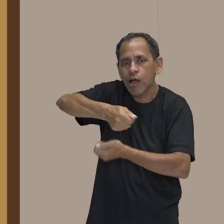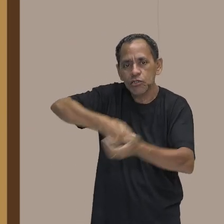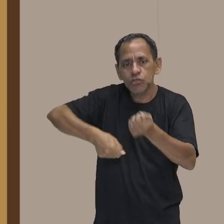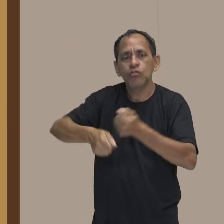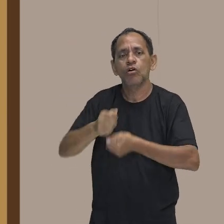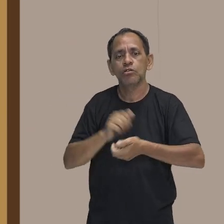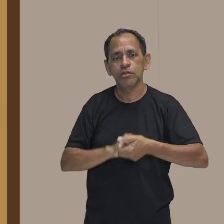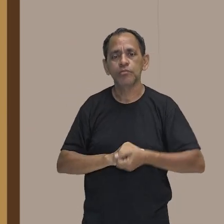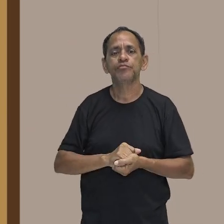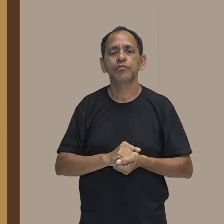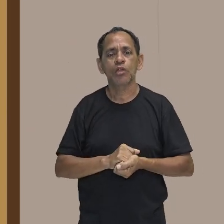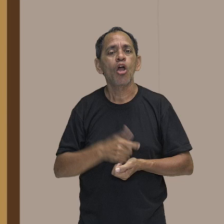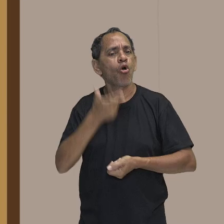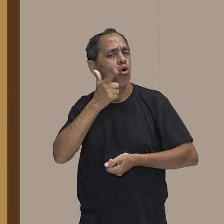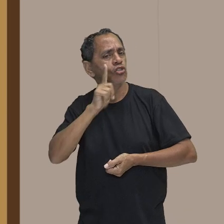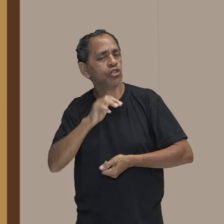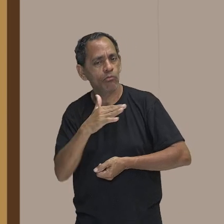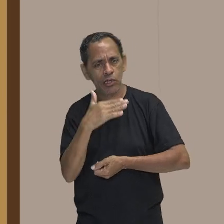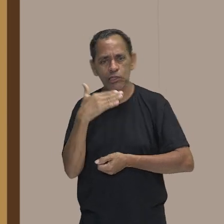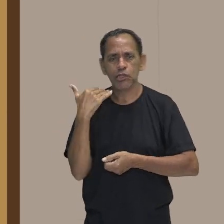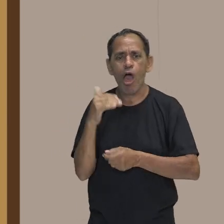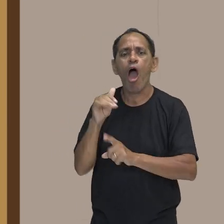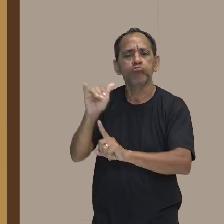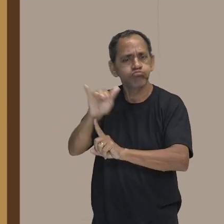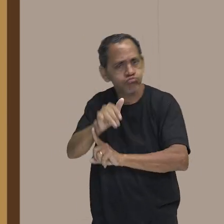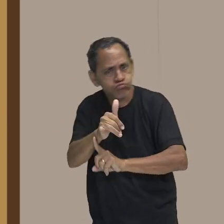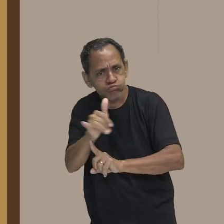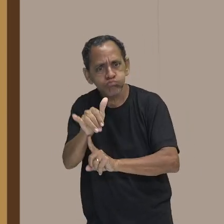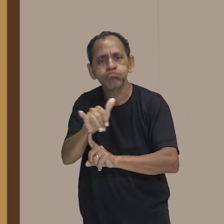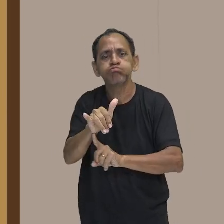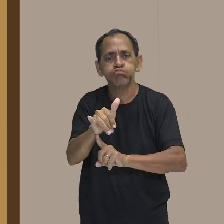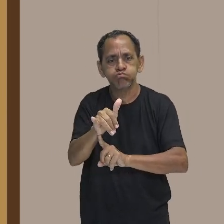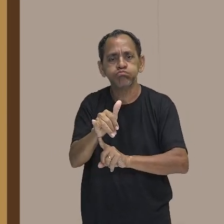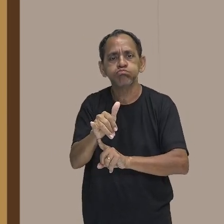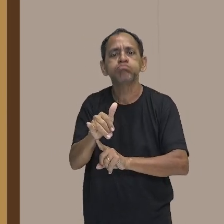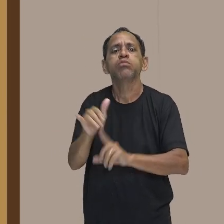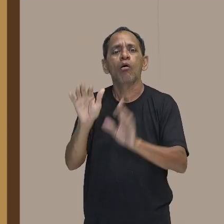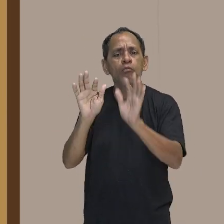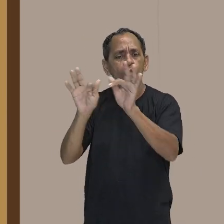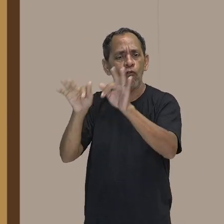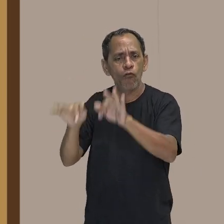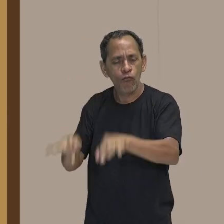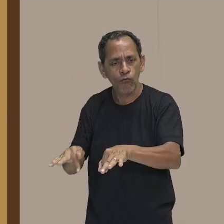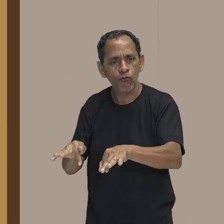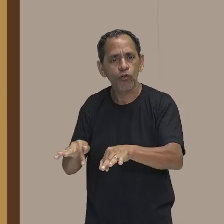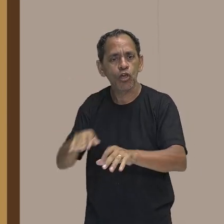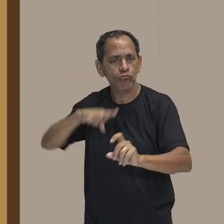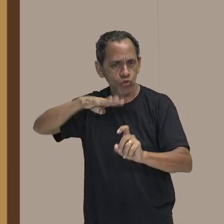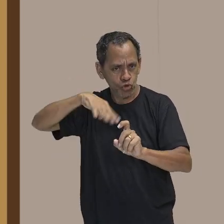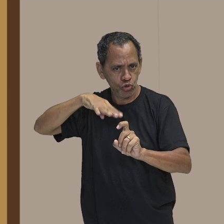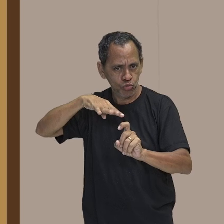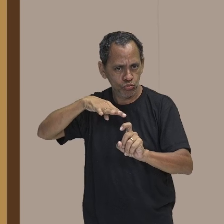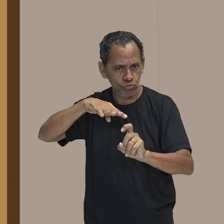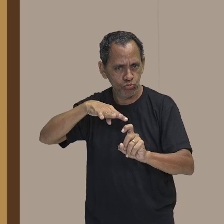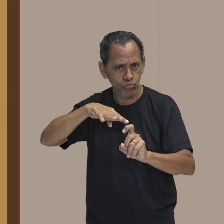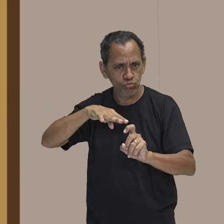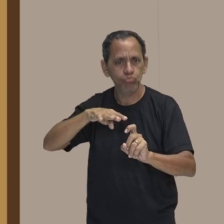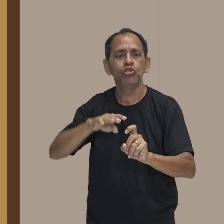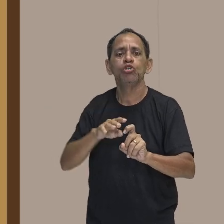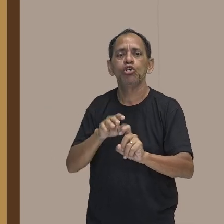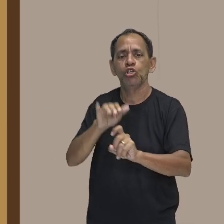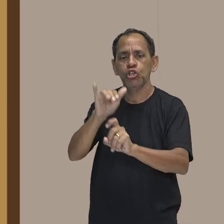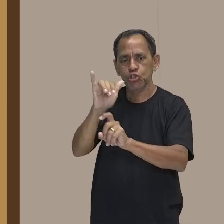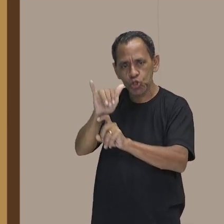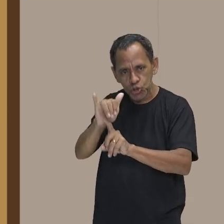ele conseguiu matar o Minotauro e assim se encerra a lenda, ou melhor, o mito do grande